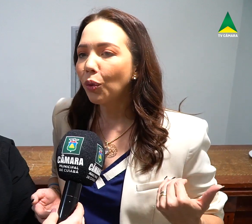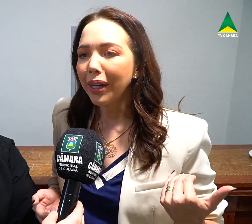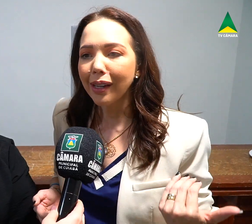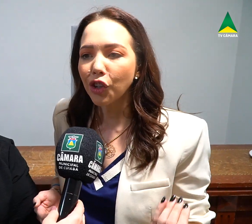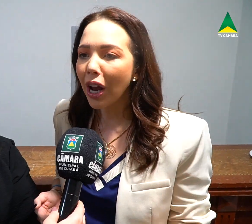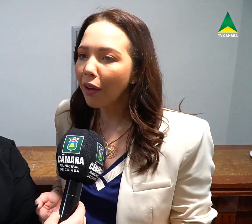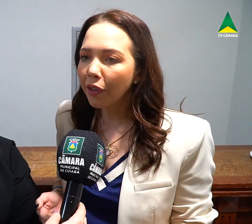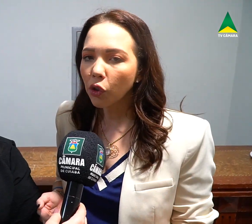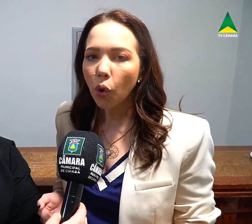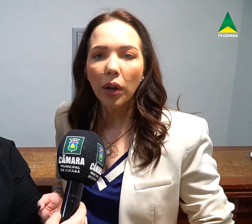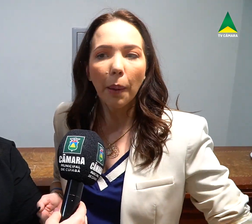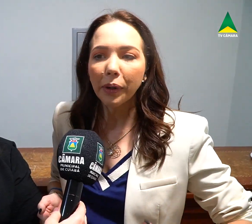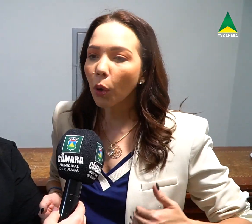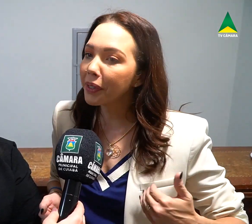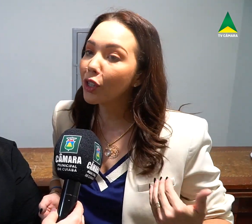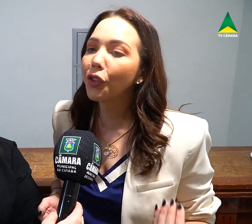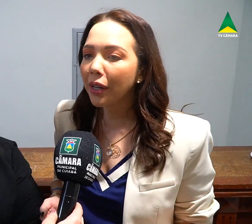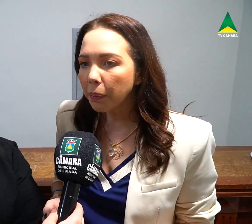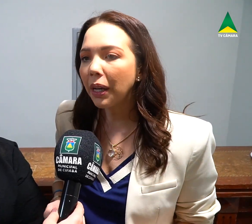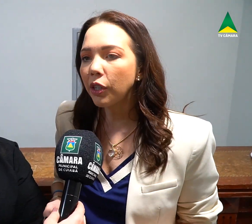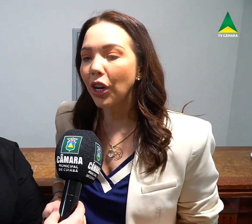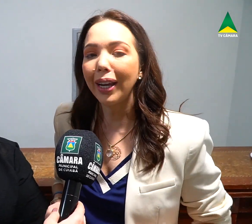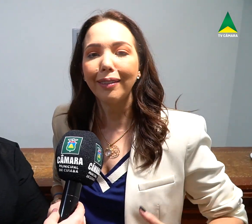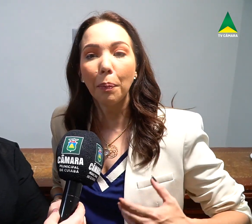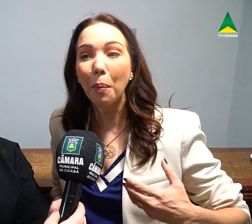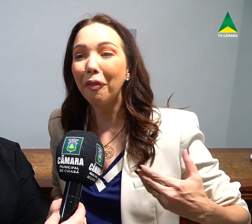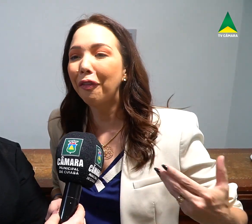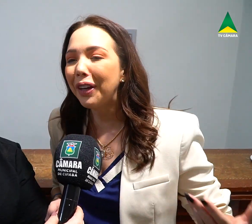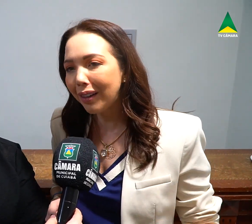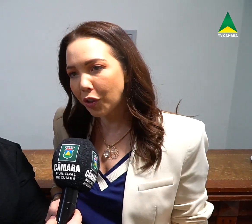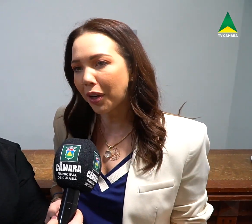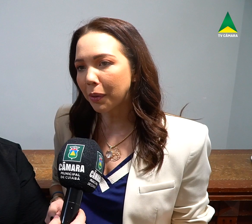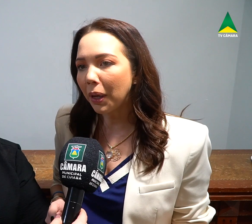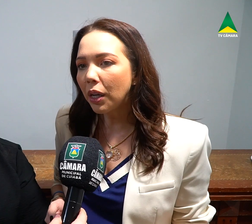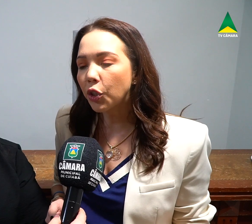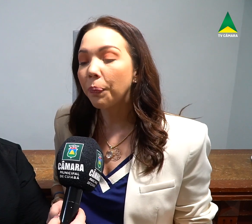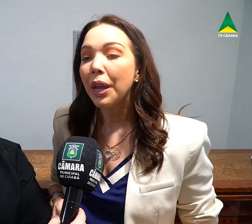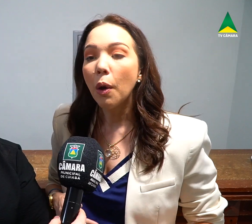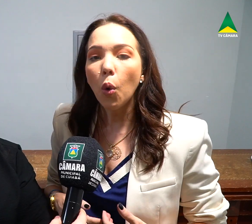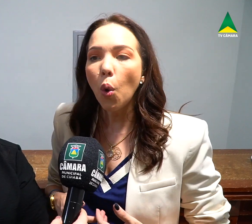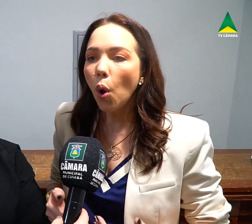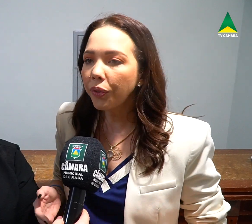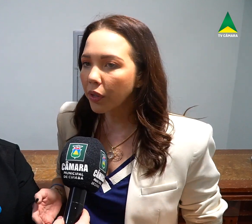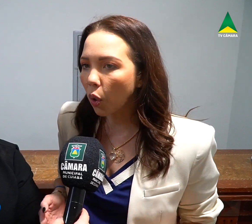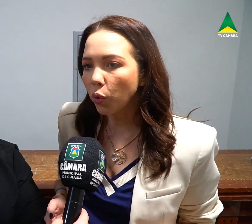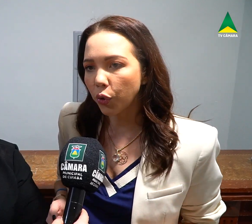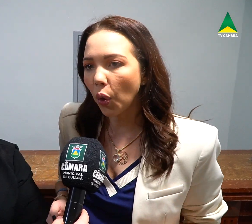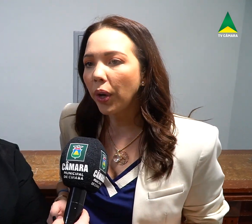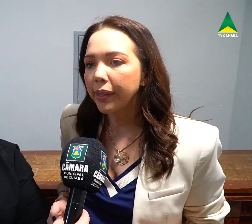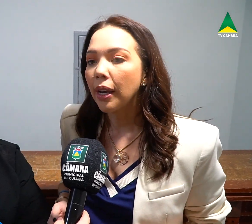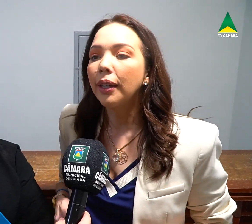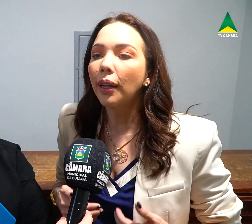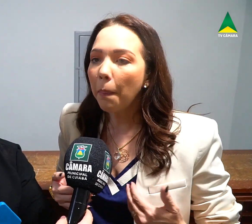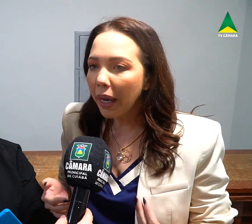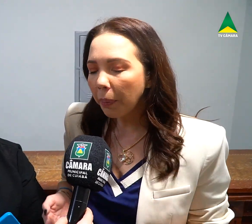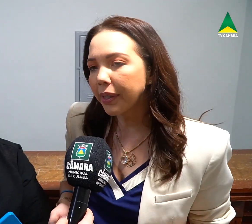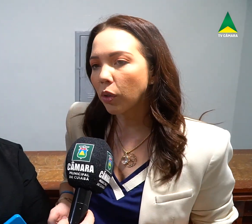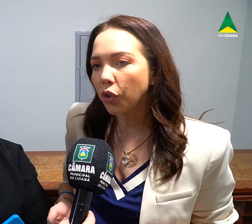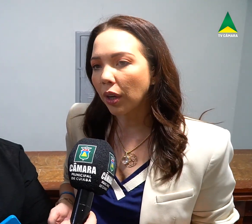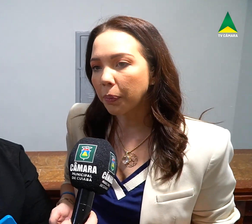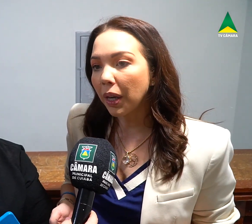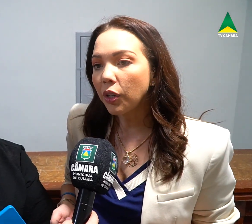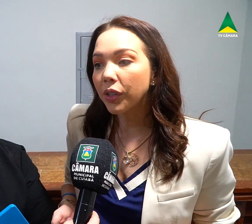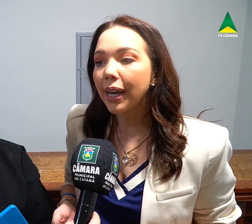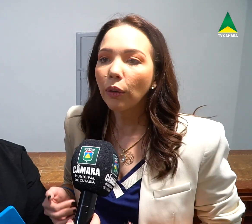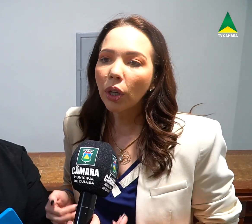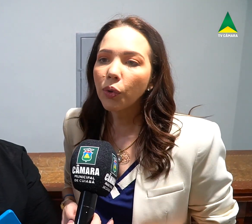hora que a doença já avançou e a pessoa precisa de transplante. Ela entra para uma fila de transplante com outras condições que também precisam